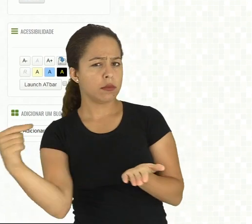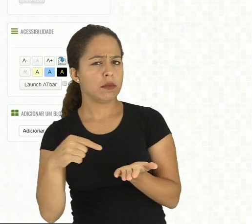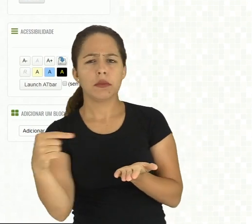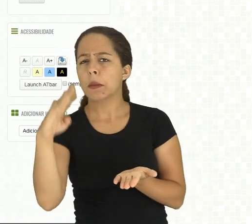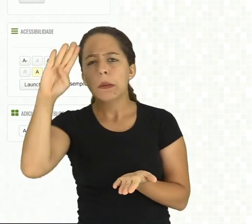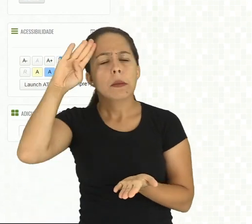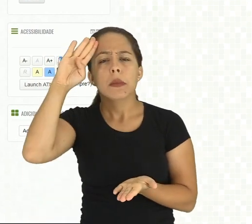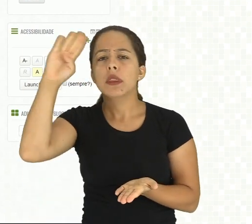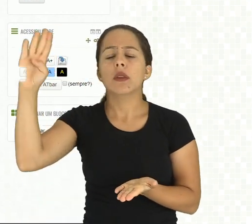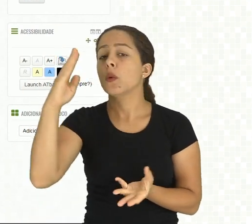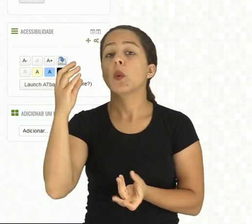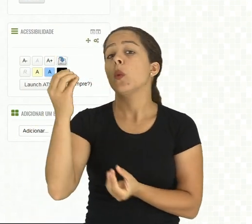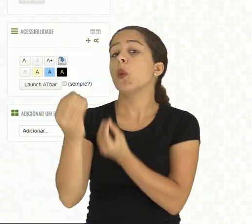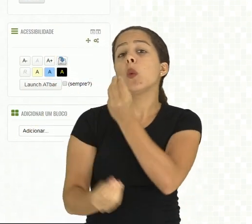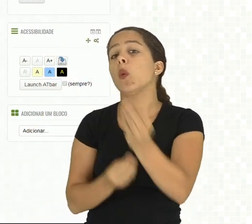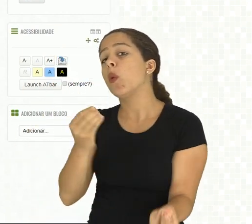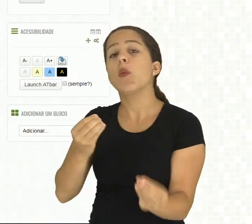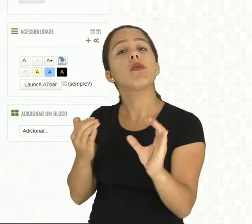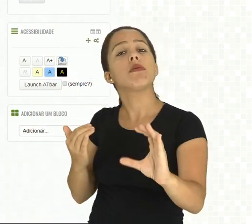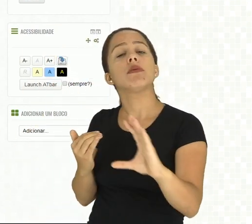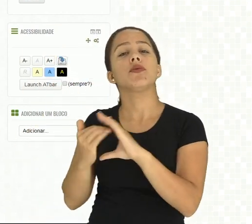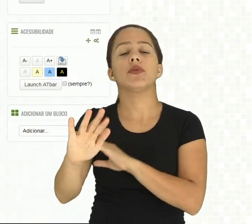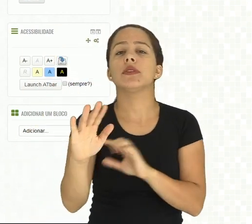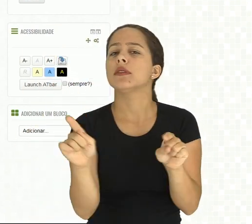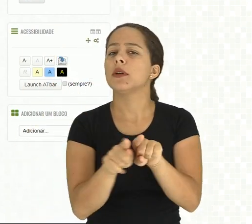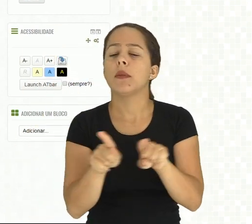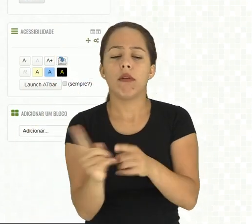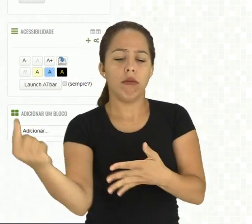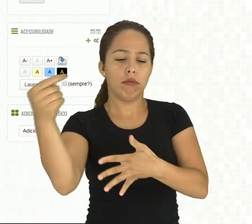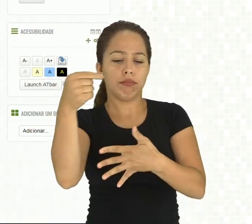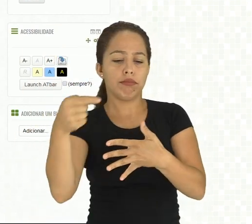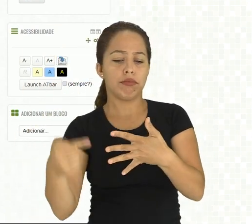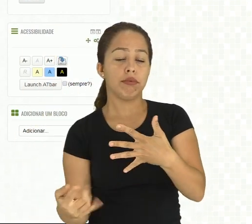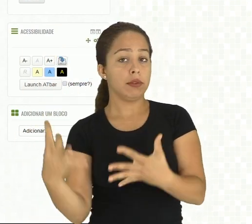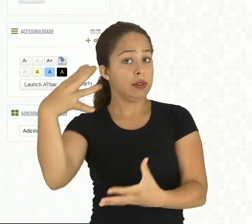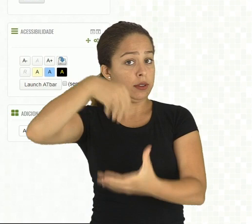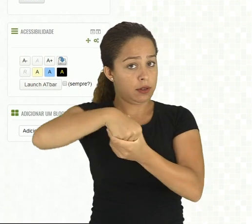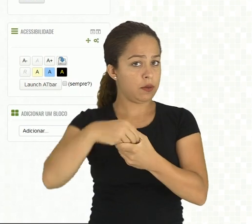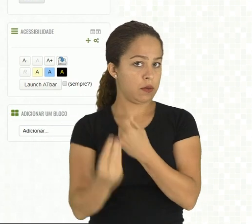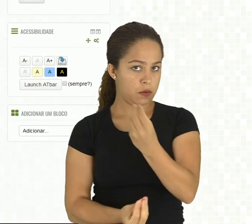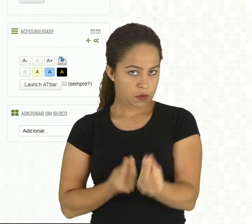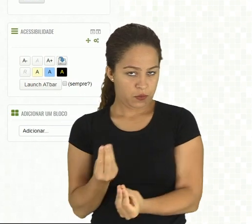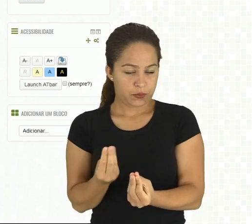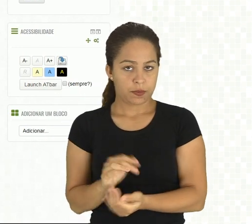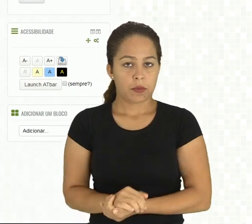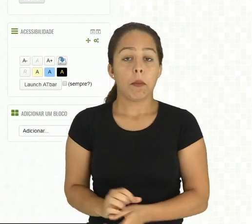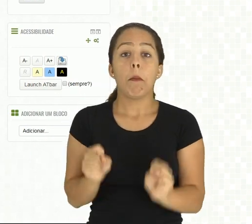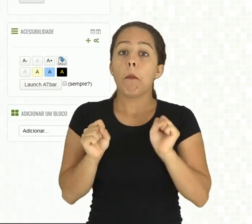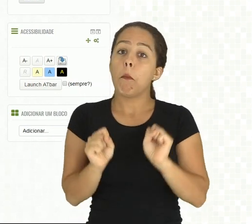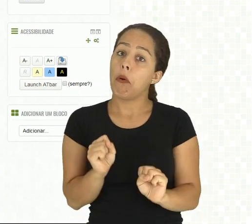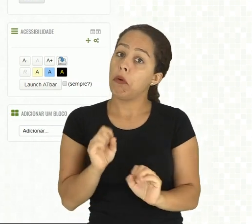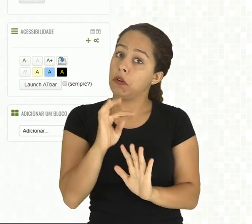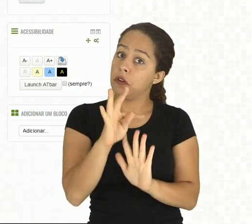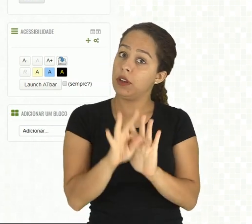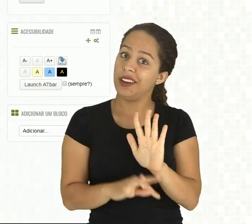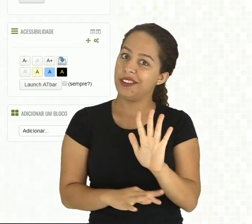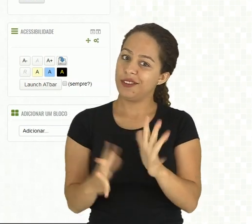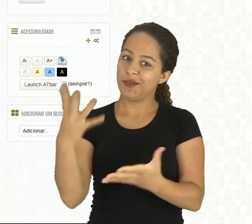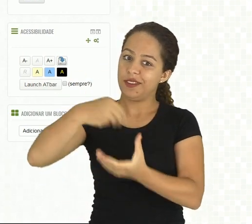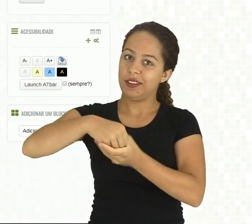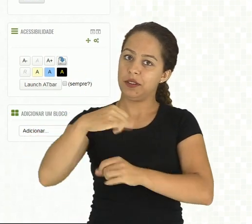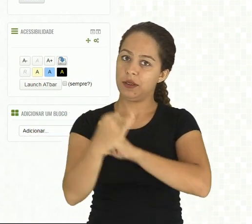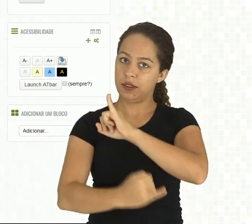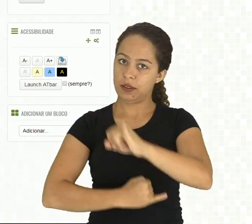enviado e por que vai ser enviado para tarefas acerto então você tem alguns tipos de envio por exemplo pode ser um texto online